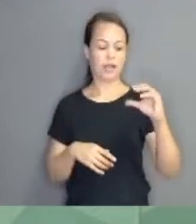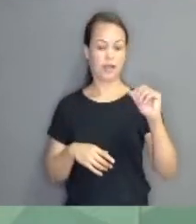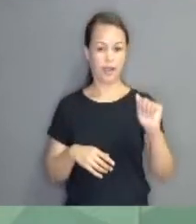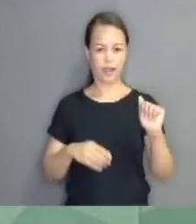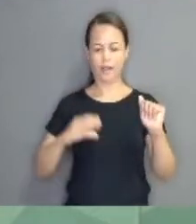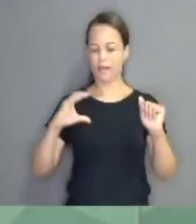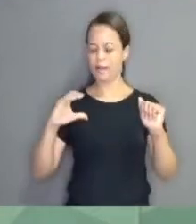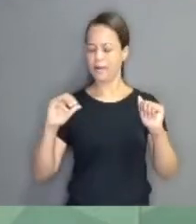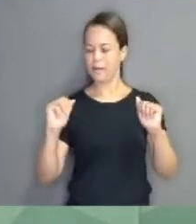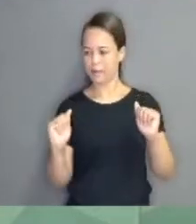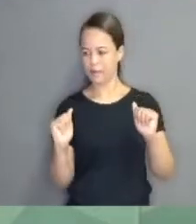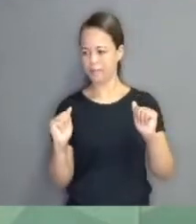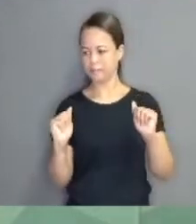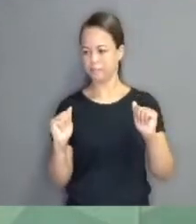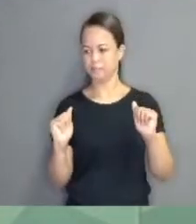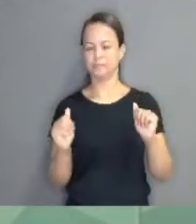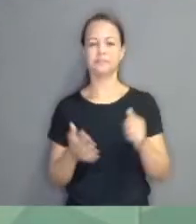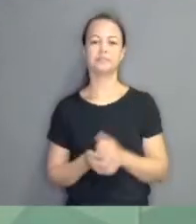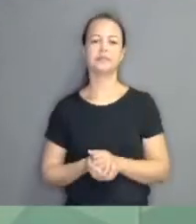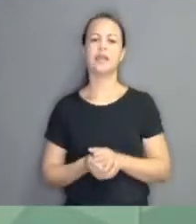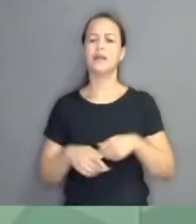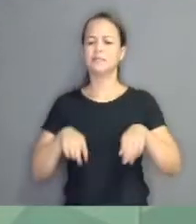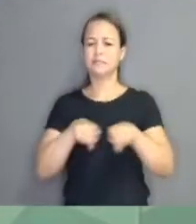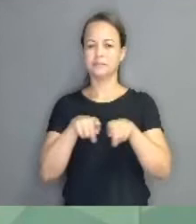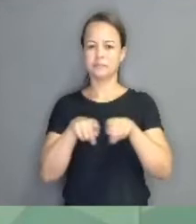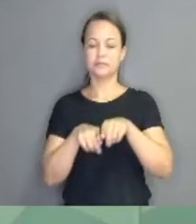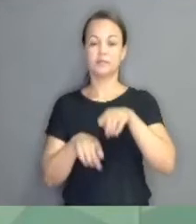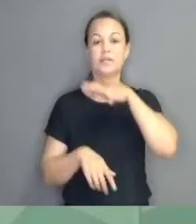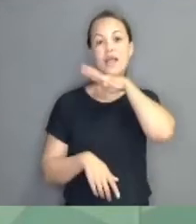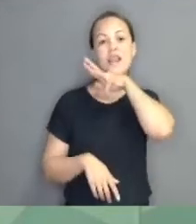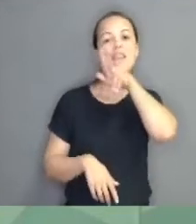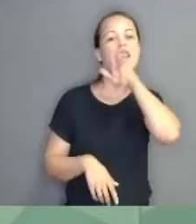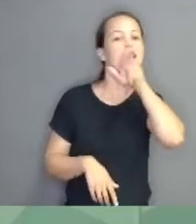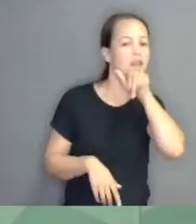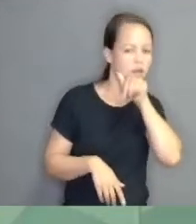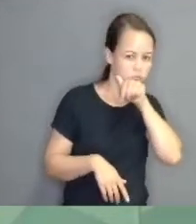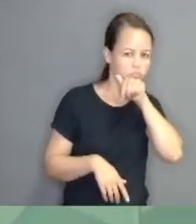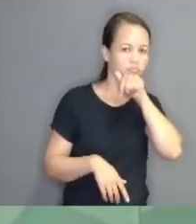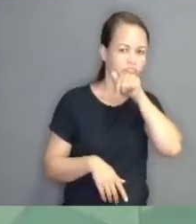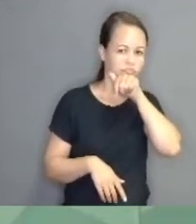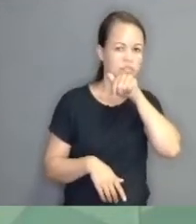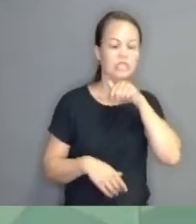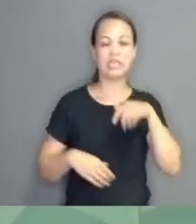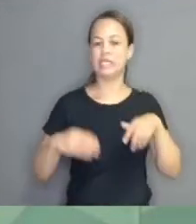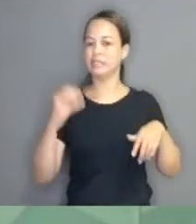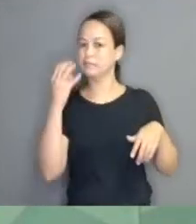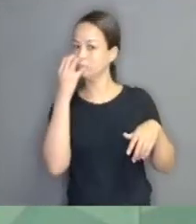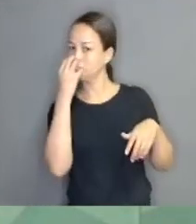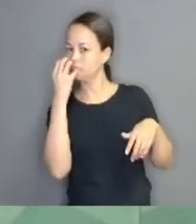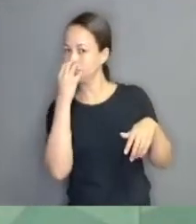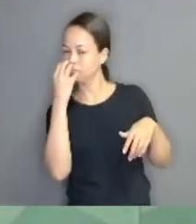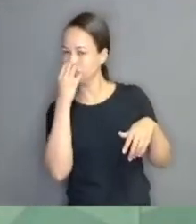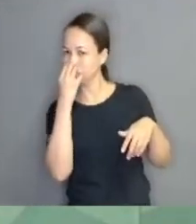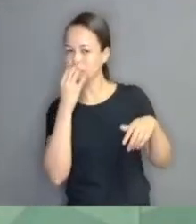cá Aqui nós temos leão e cão